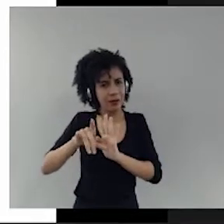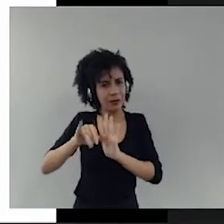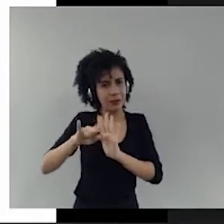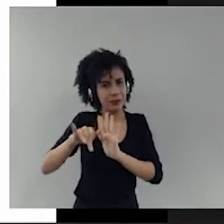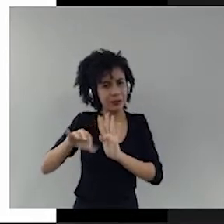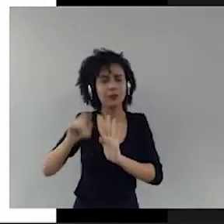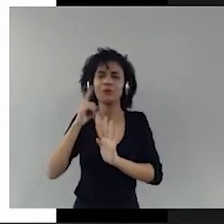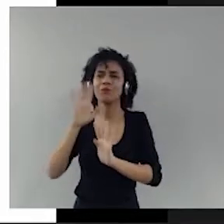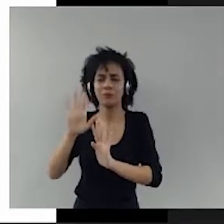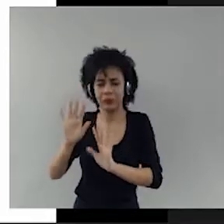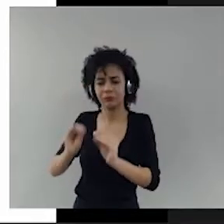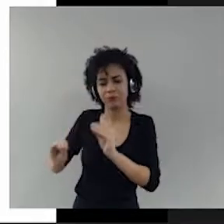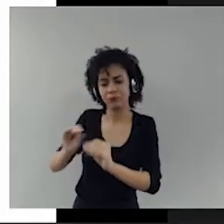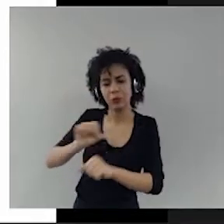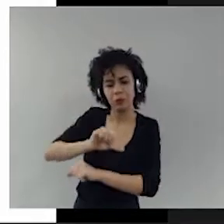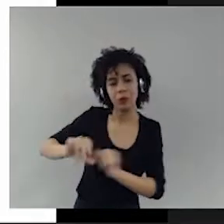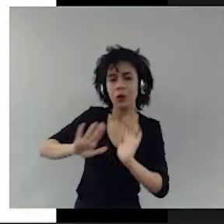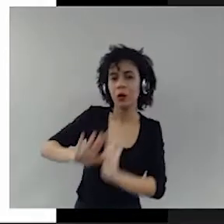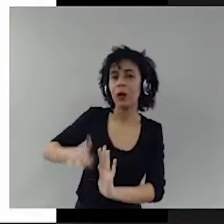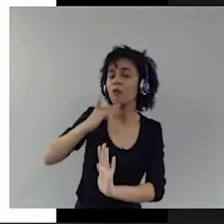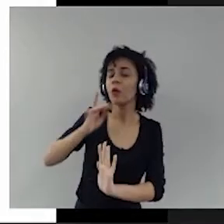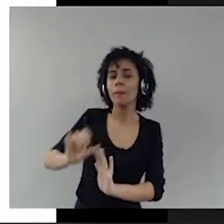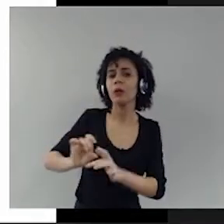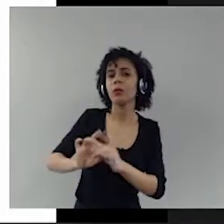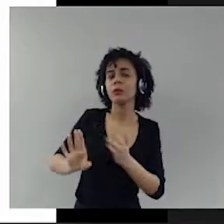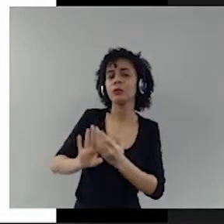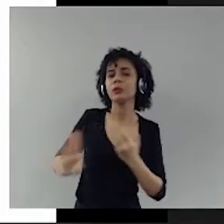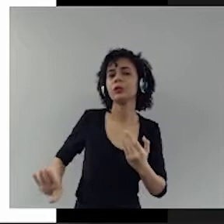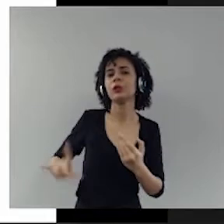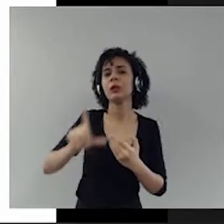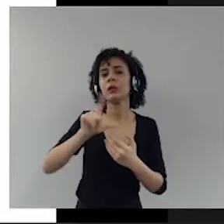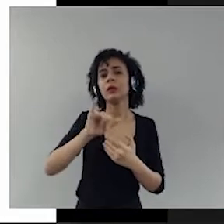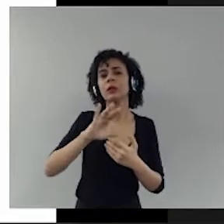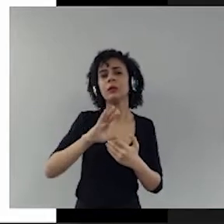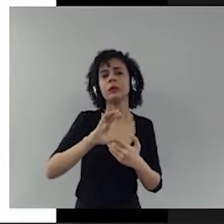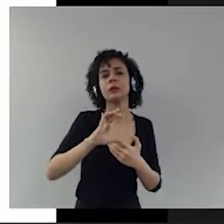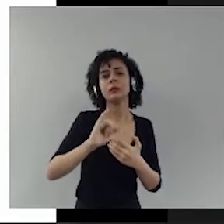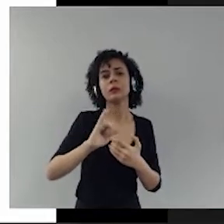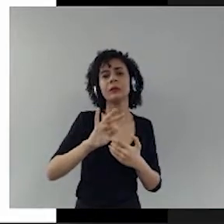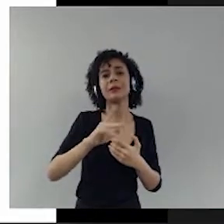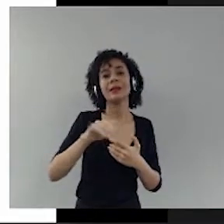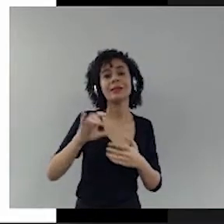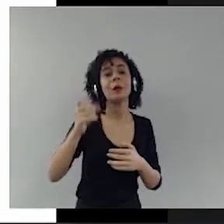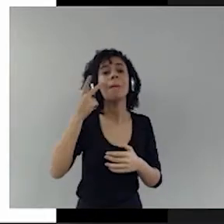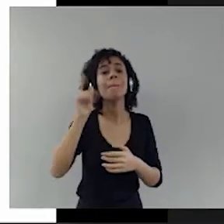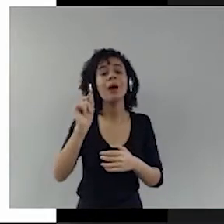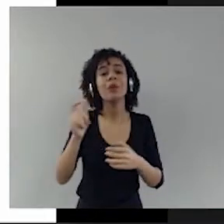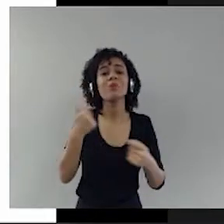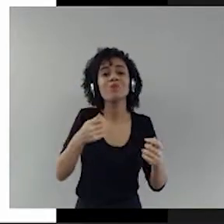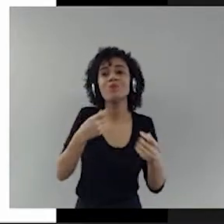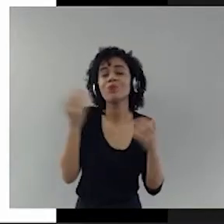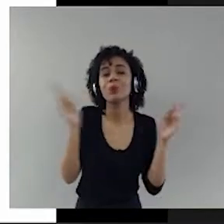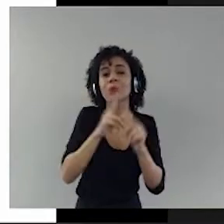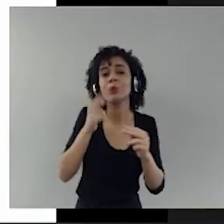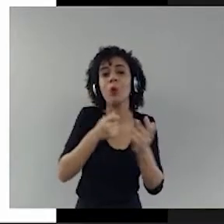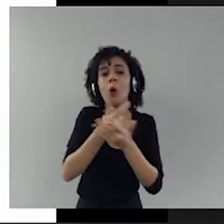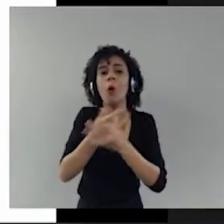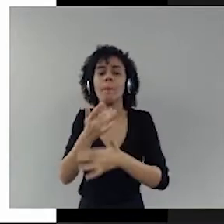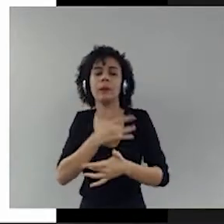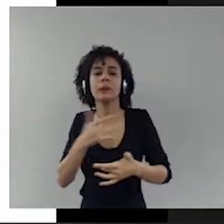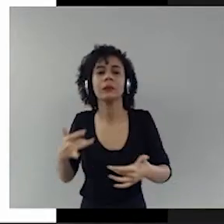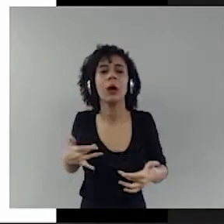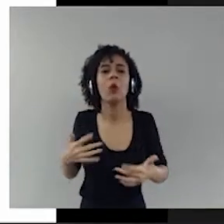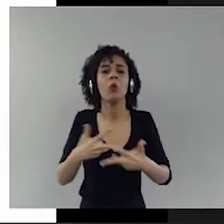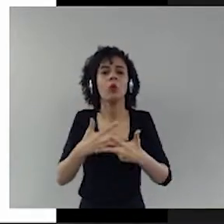previa um artigo quarto que ficava dispensada a licitação para aquisição de bens e insumos de saúde e serviços